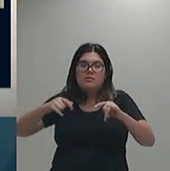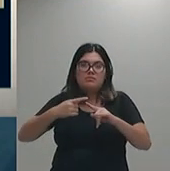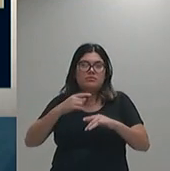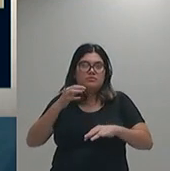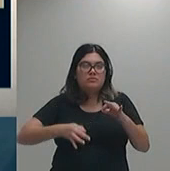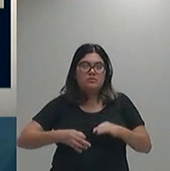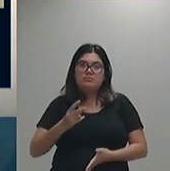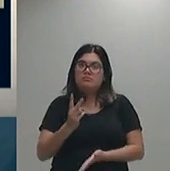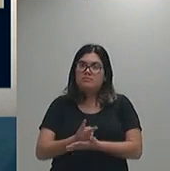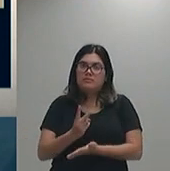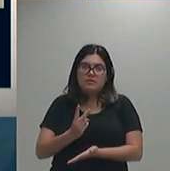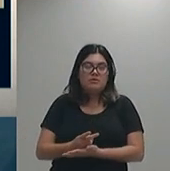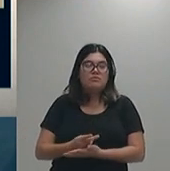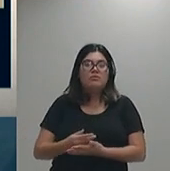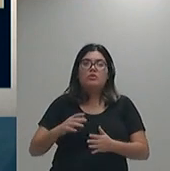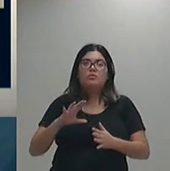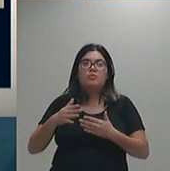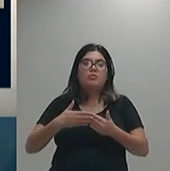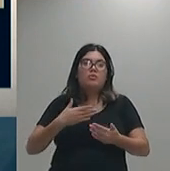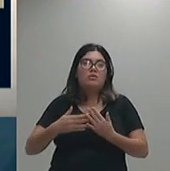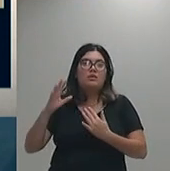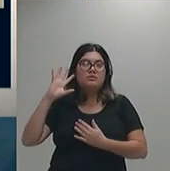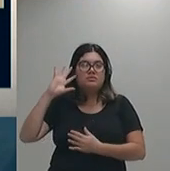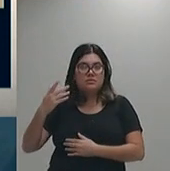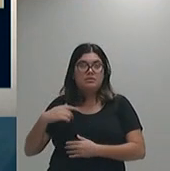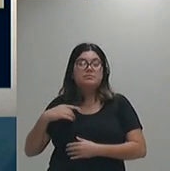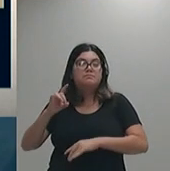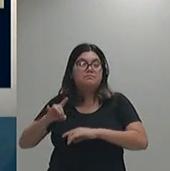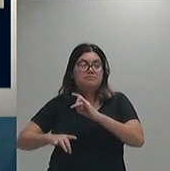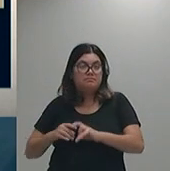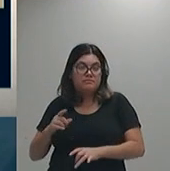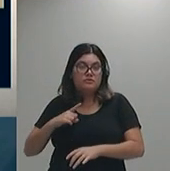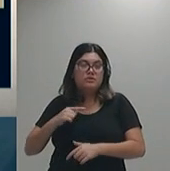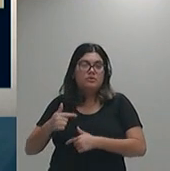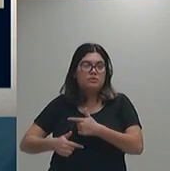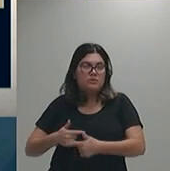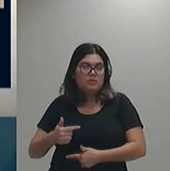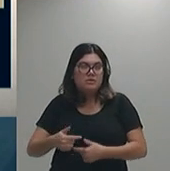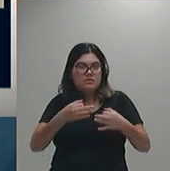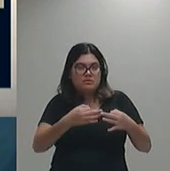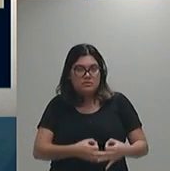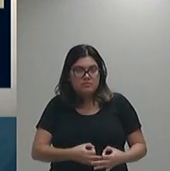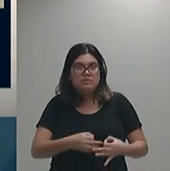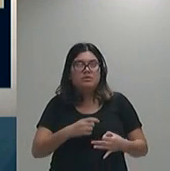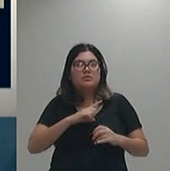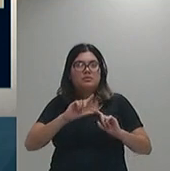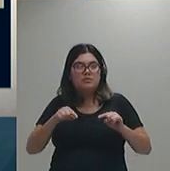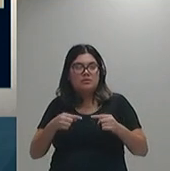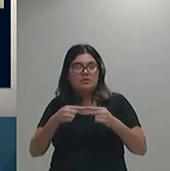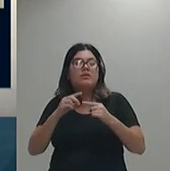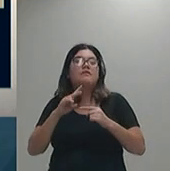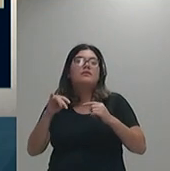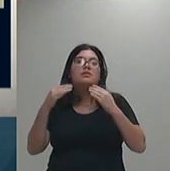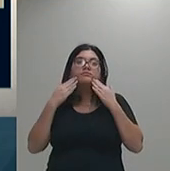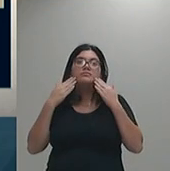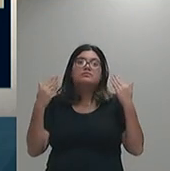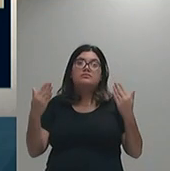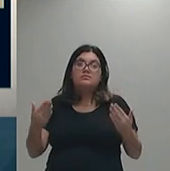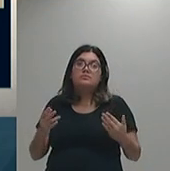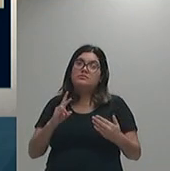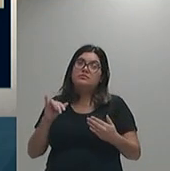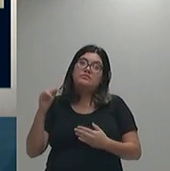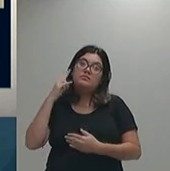circunstância caso a legitimidade extraordinária força exercida adequadamente o que conforme se demonstrará não se deu na hipótese dos Autos